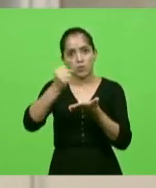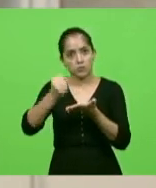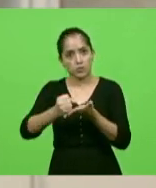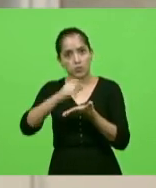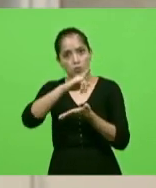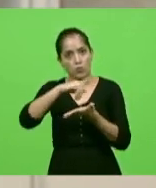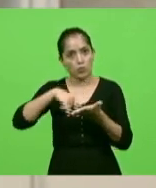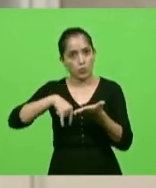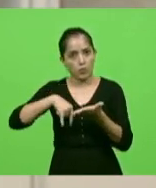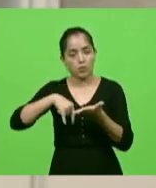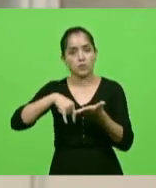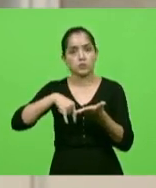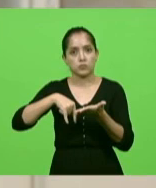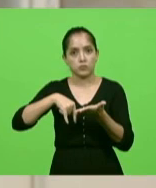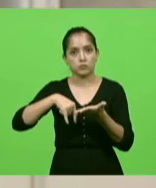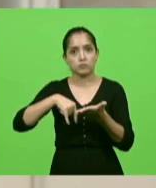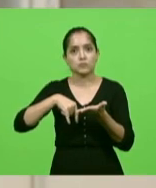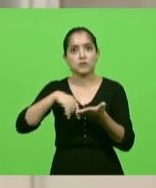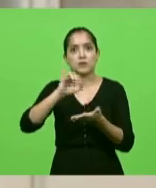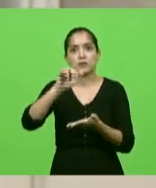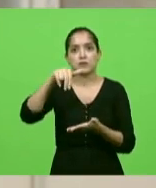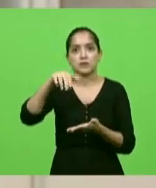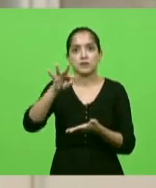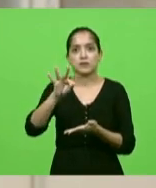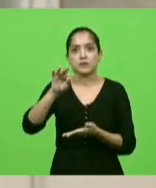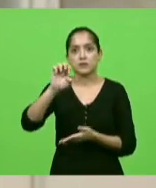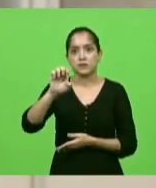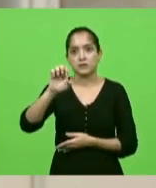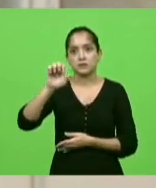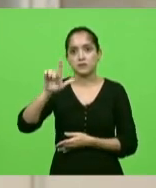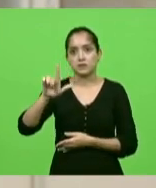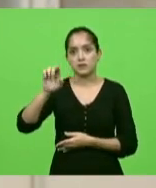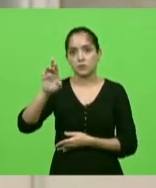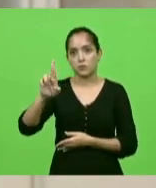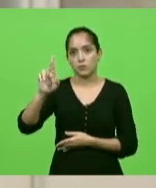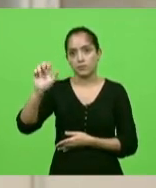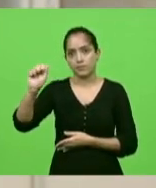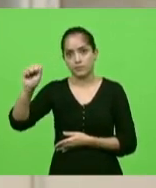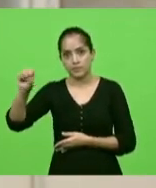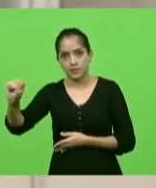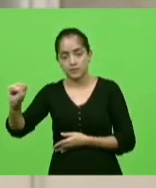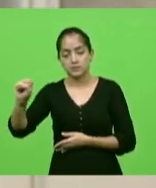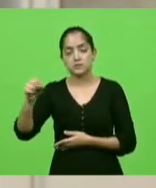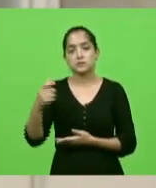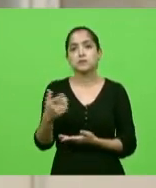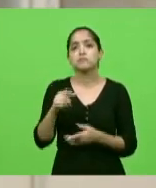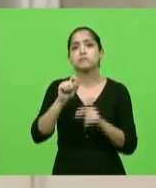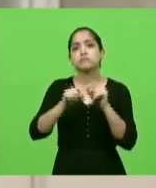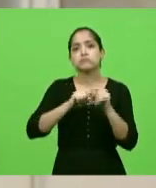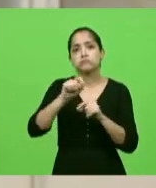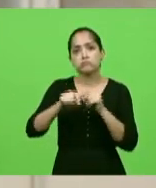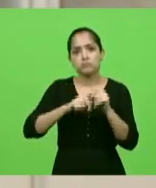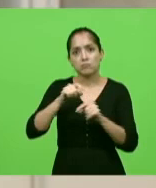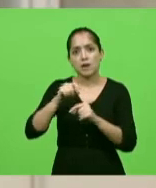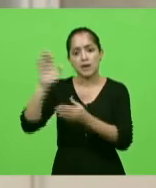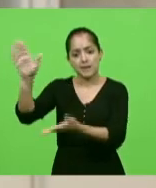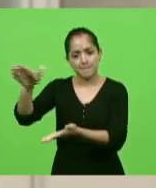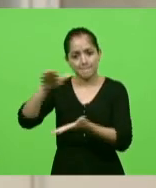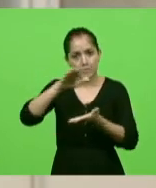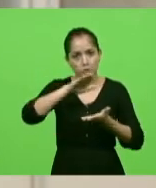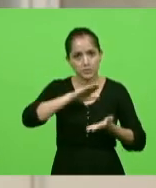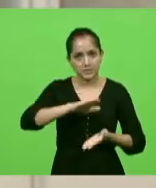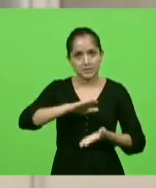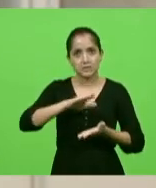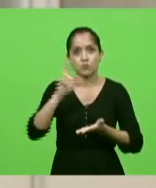com a índia com a Intelbras indústria de telecomunicações eletrônica brasileira para a importação